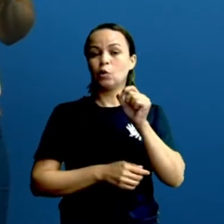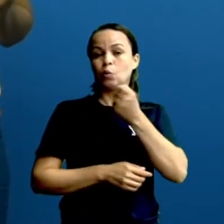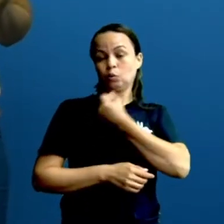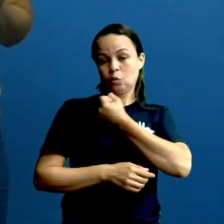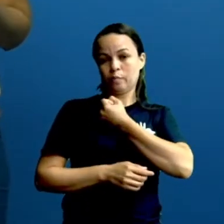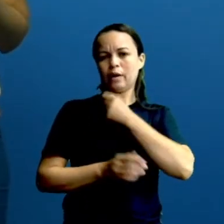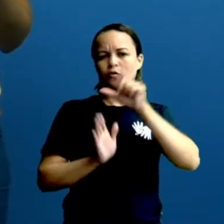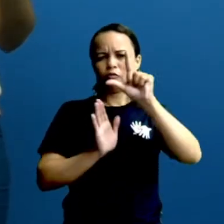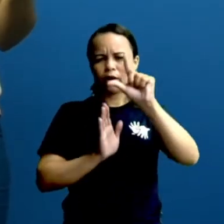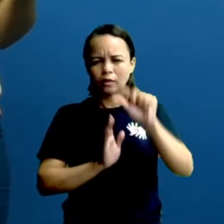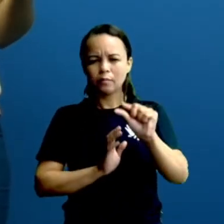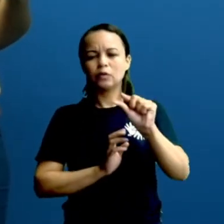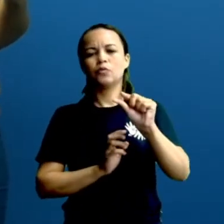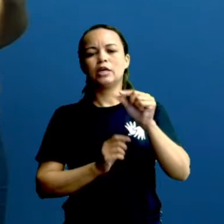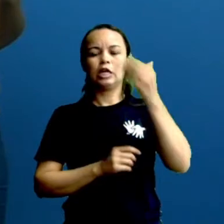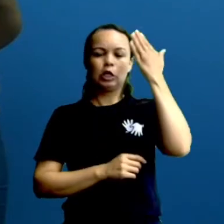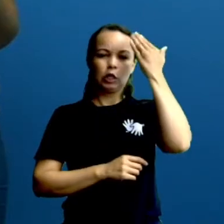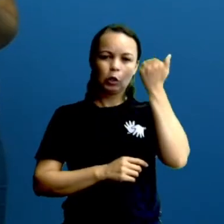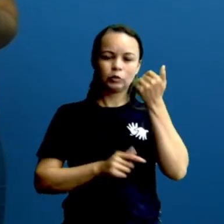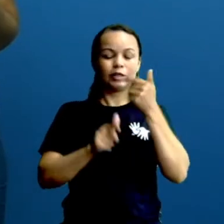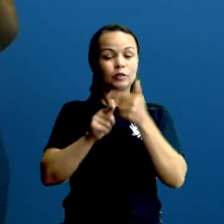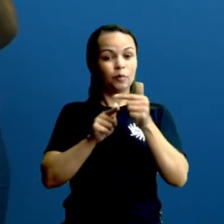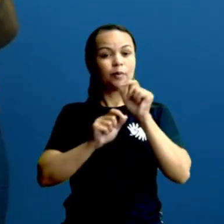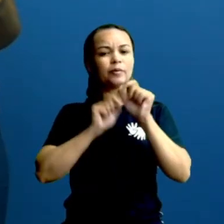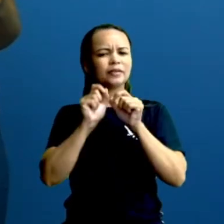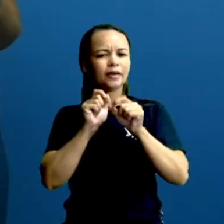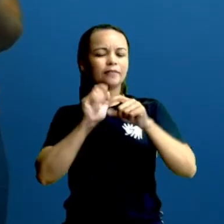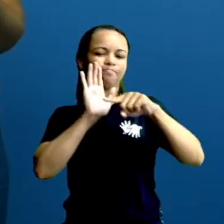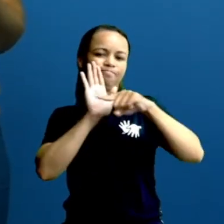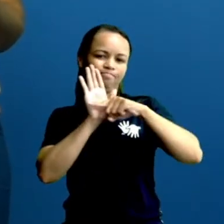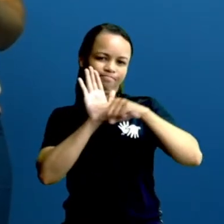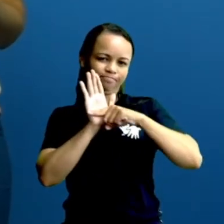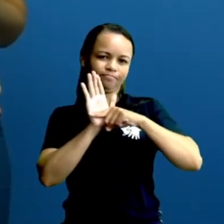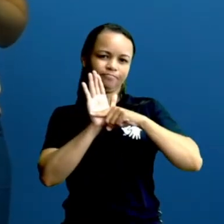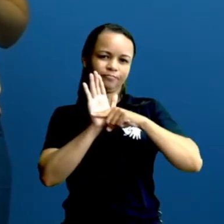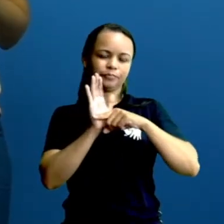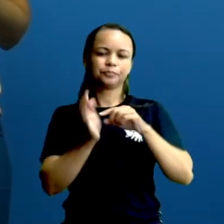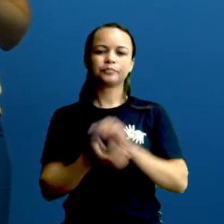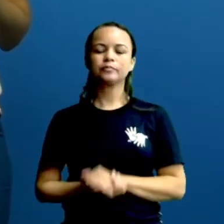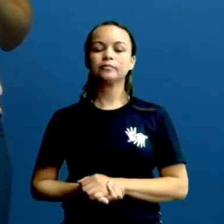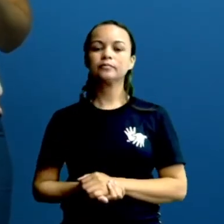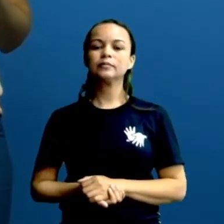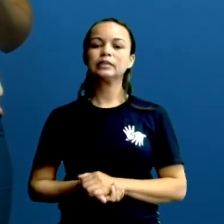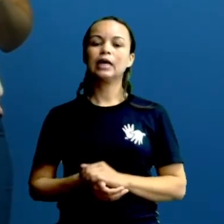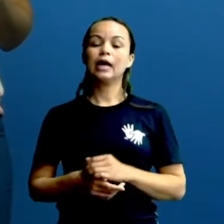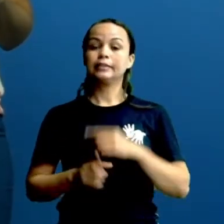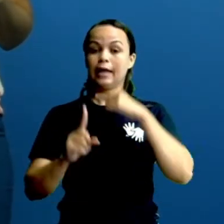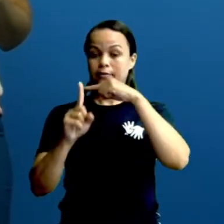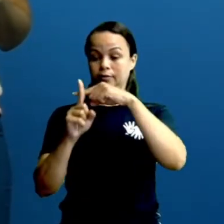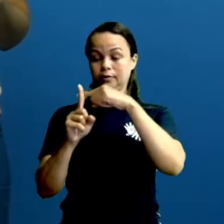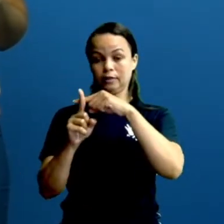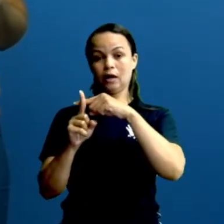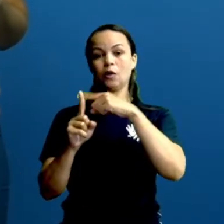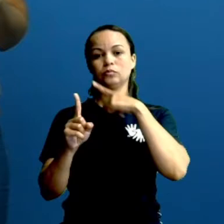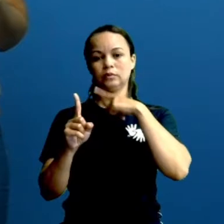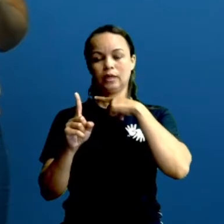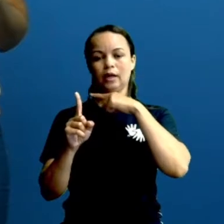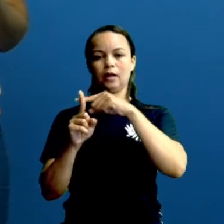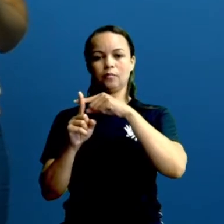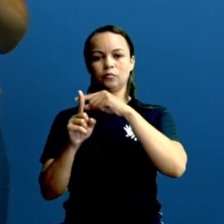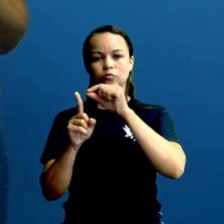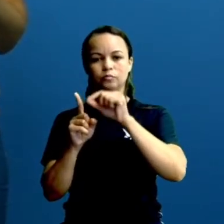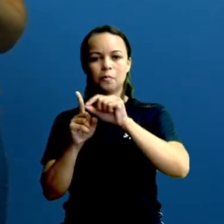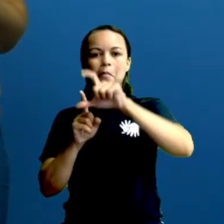vai diminuir, aí eu já sei que eu tenho um probleminha de subtração. Então, na adição, nós temos o sinalzinho de